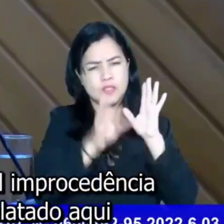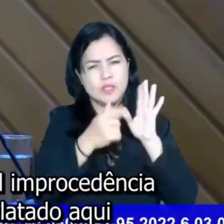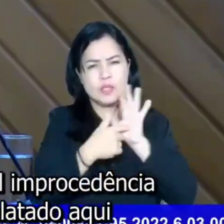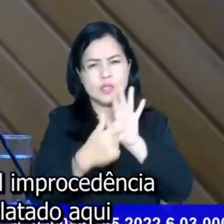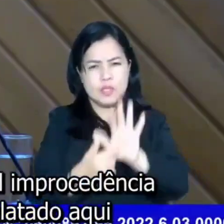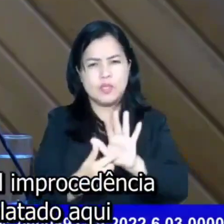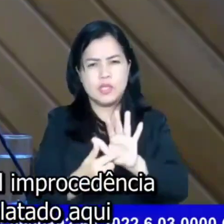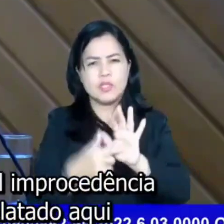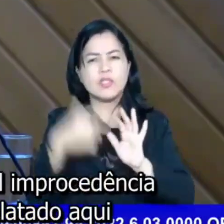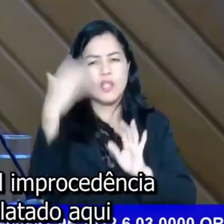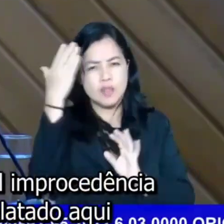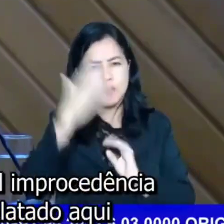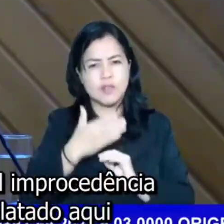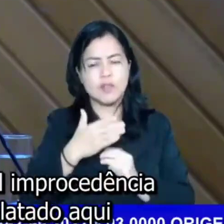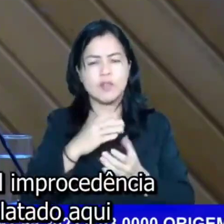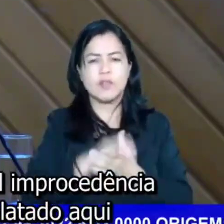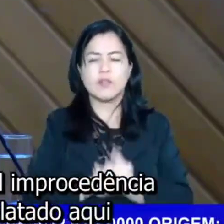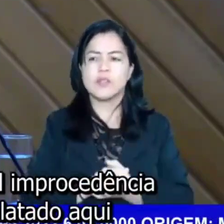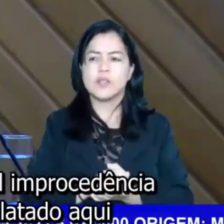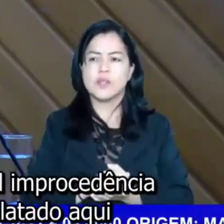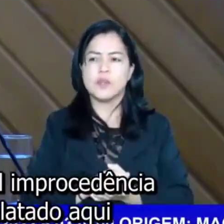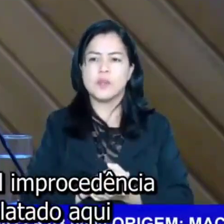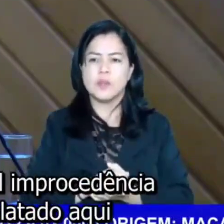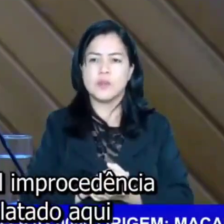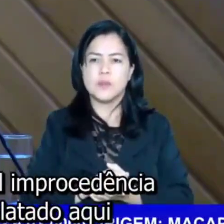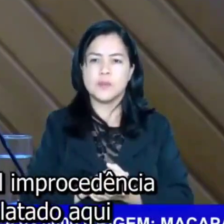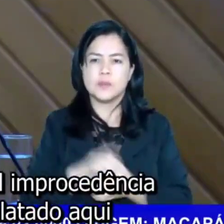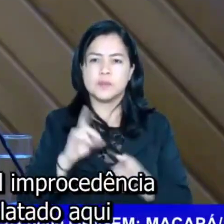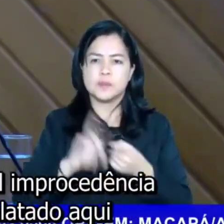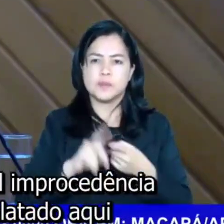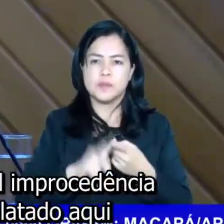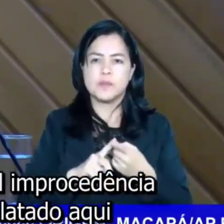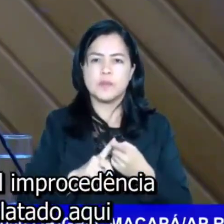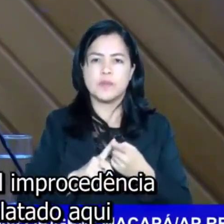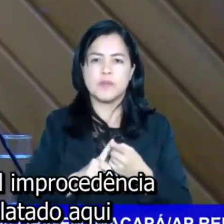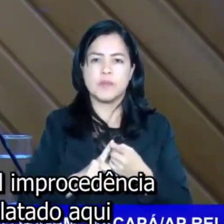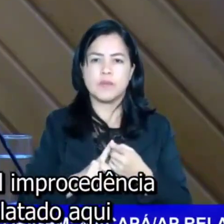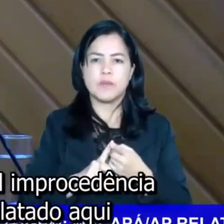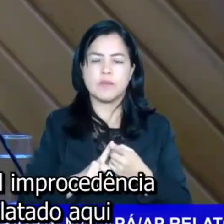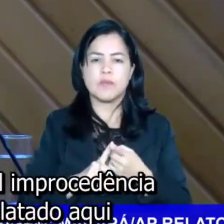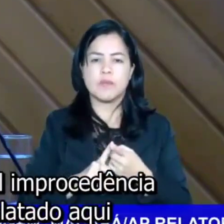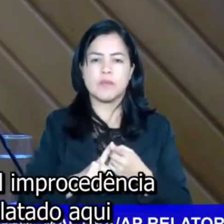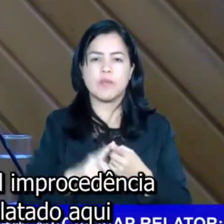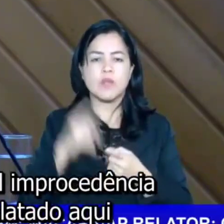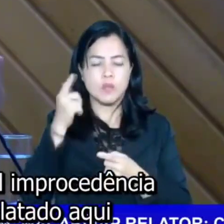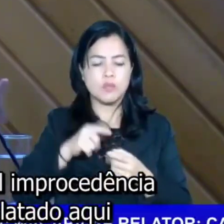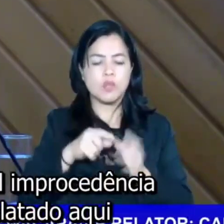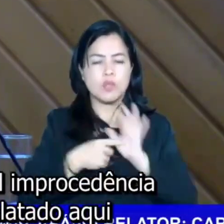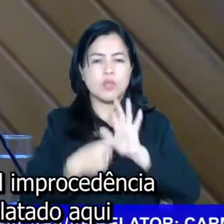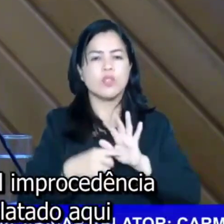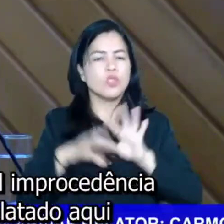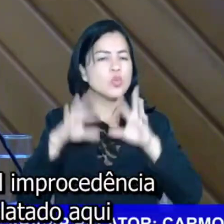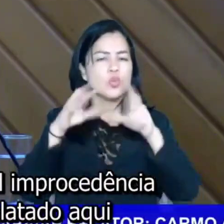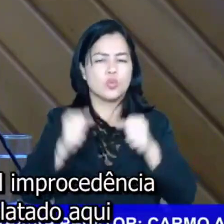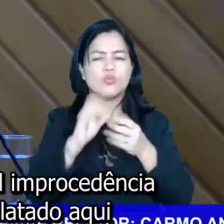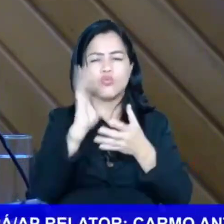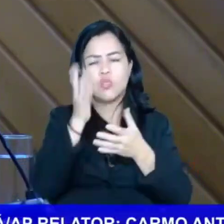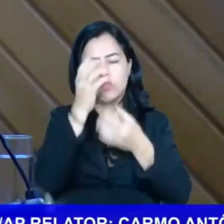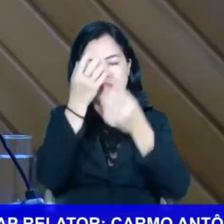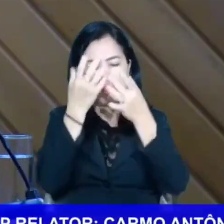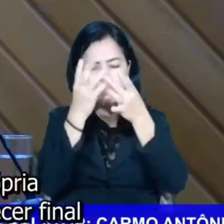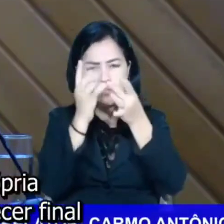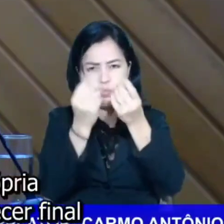levantadas nas nossas defesas e, no mérito, pela total improcedência da ação, tendo em vista tudo aquilo que já foi relatado